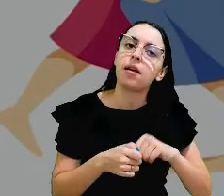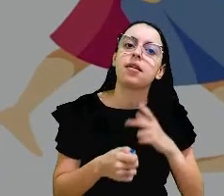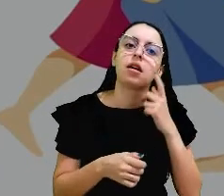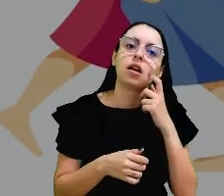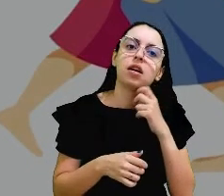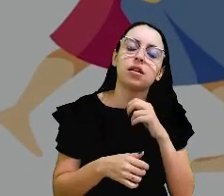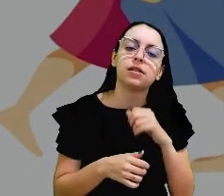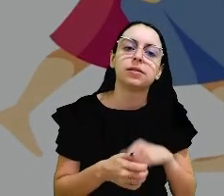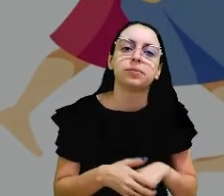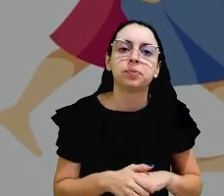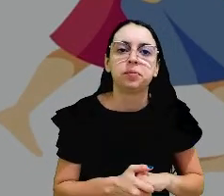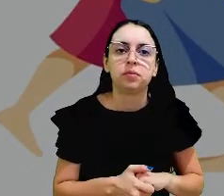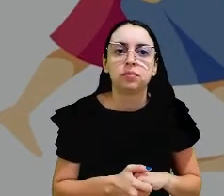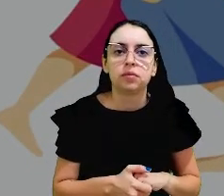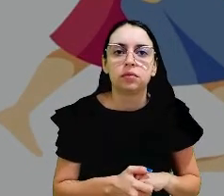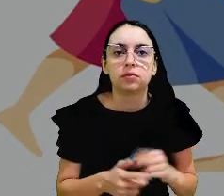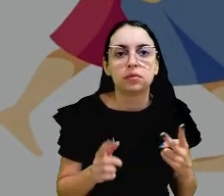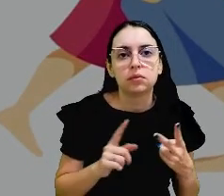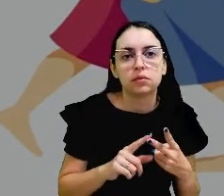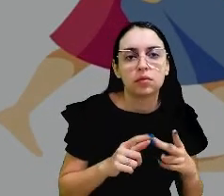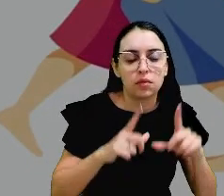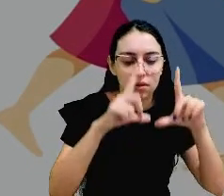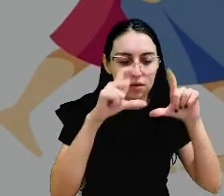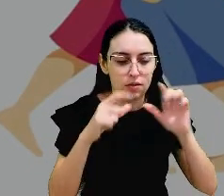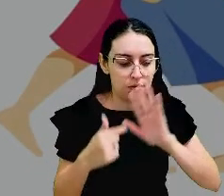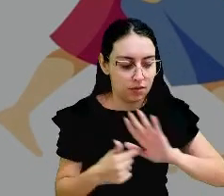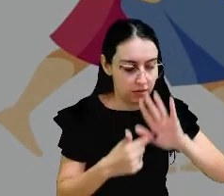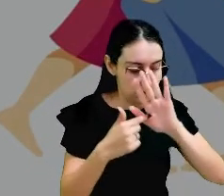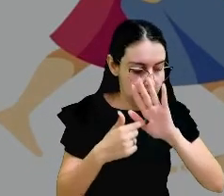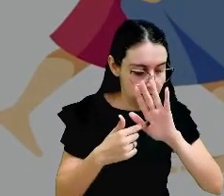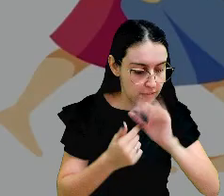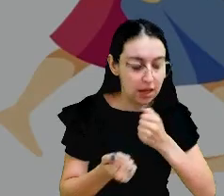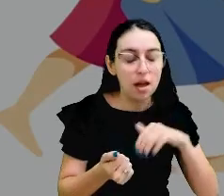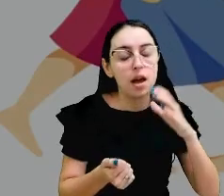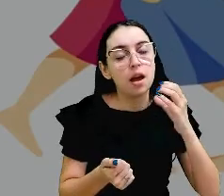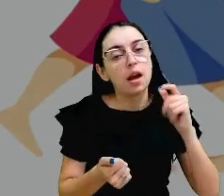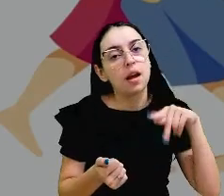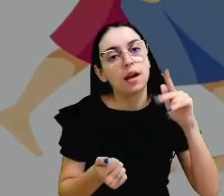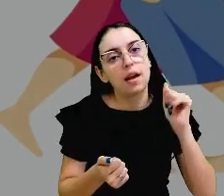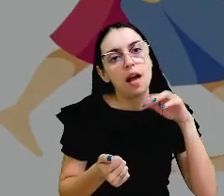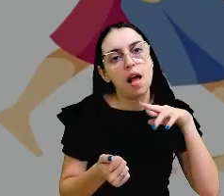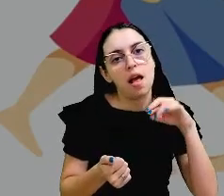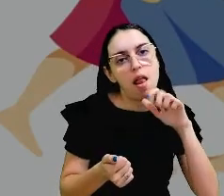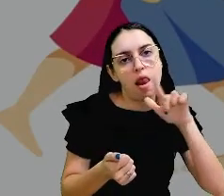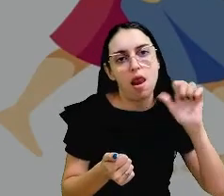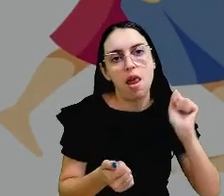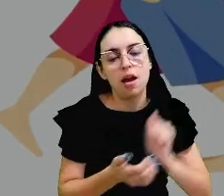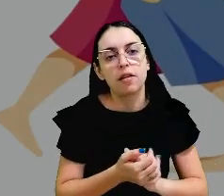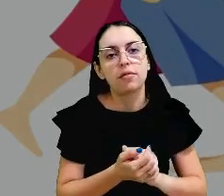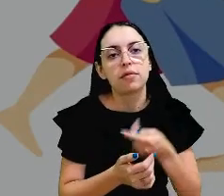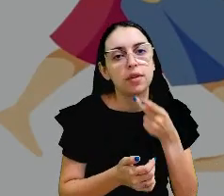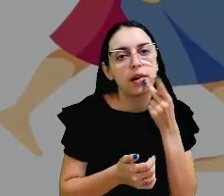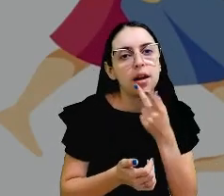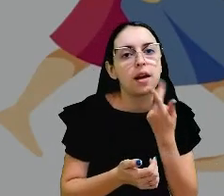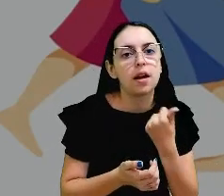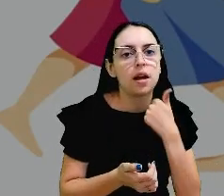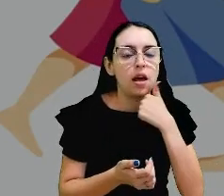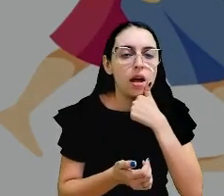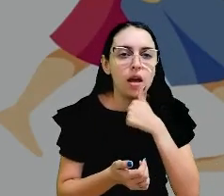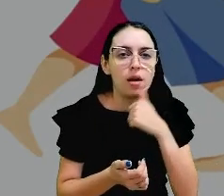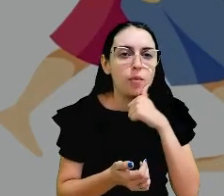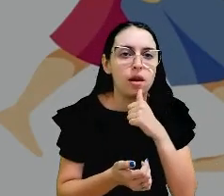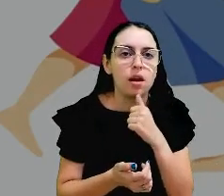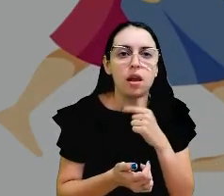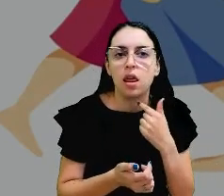dela, né? A outro retrato, né, da Carla, ele fala muito de uma mulher que não pôde se alimentar